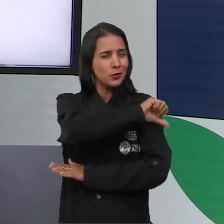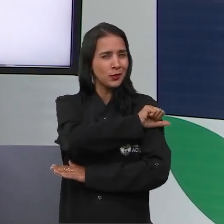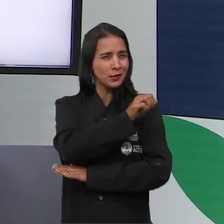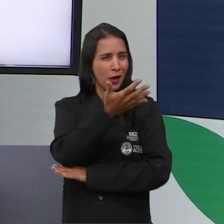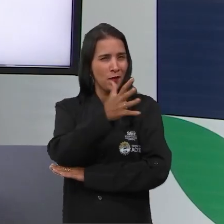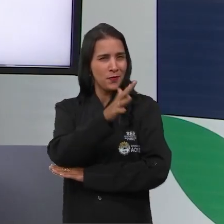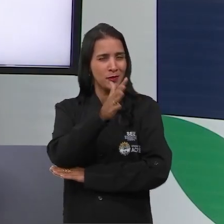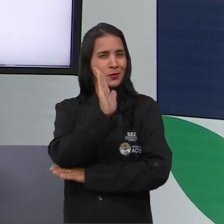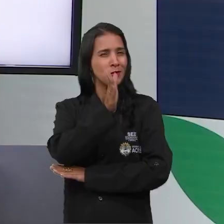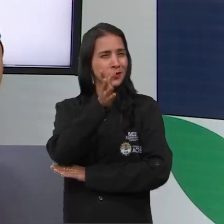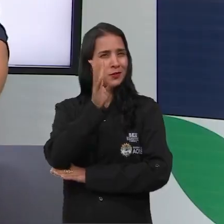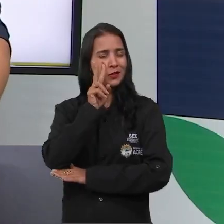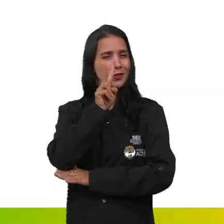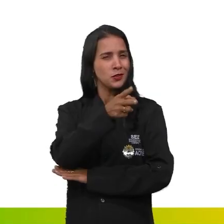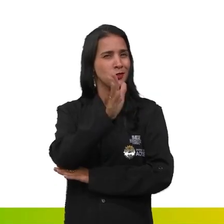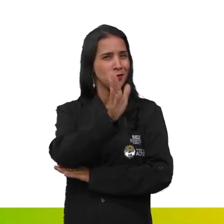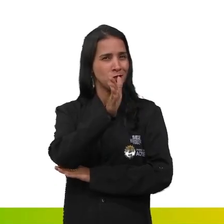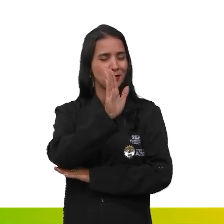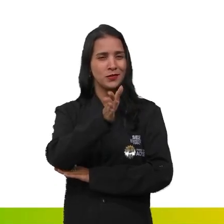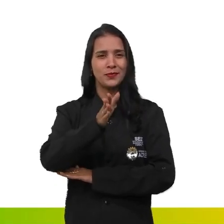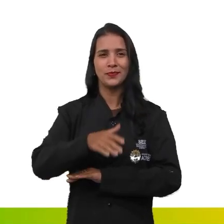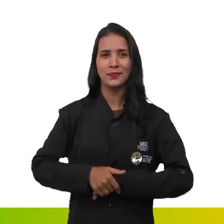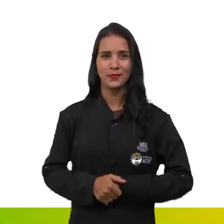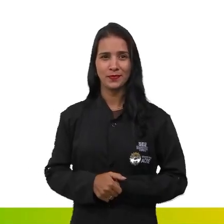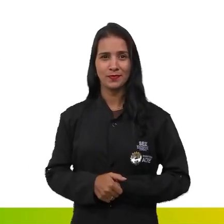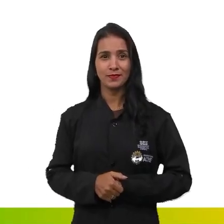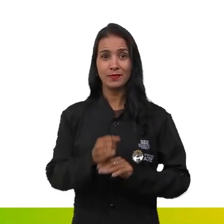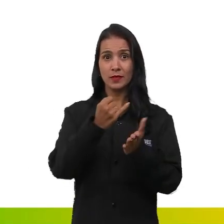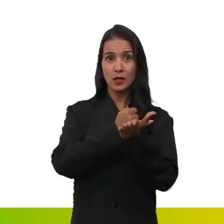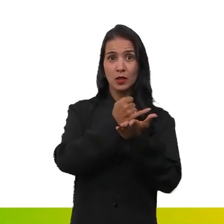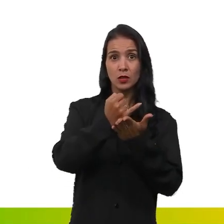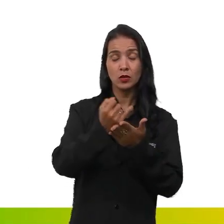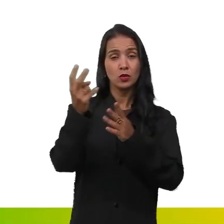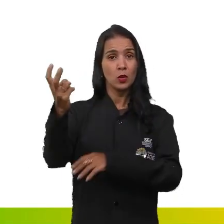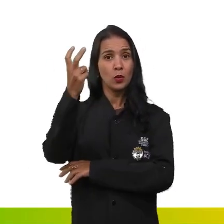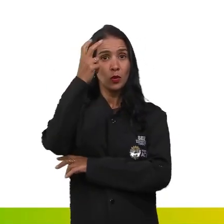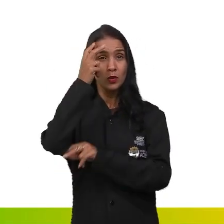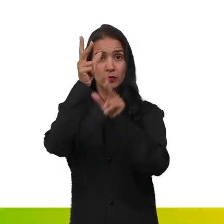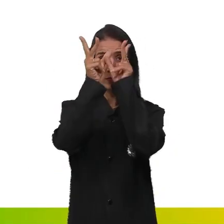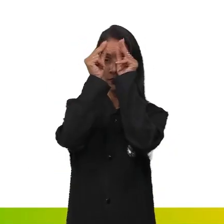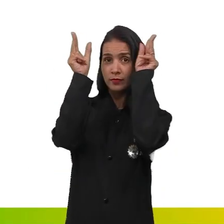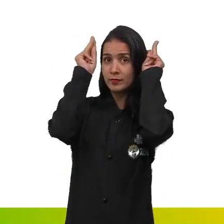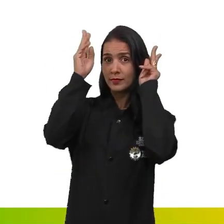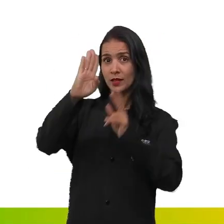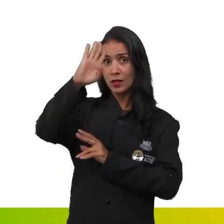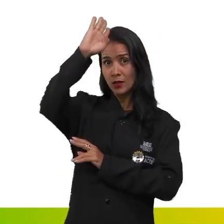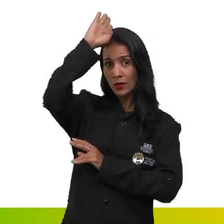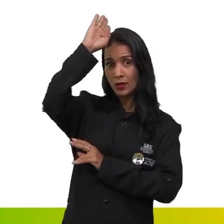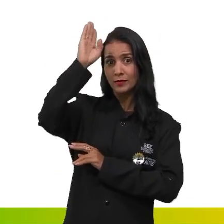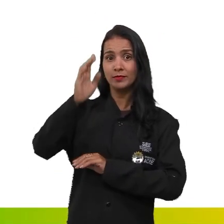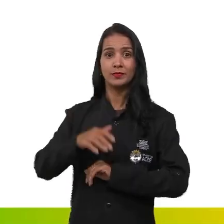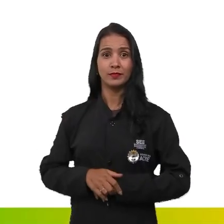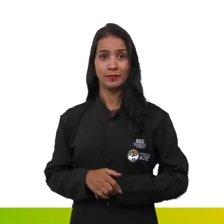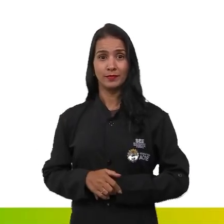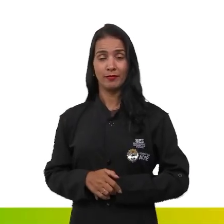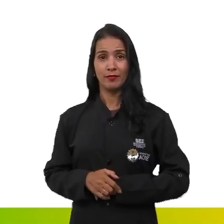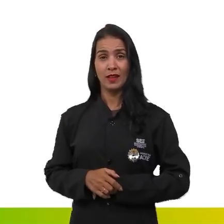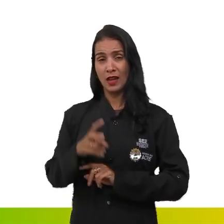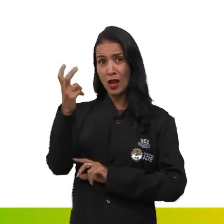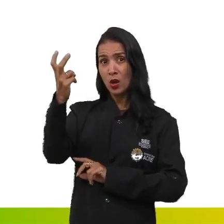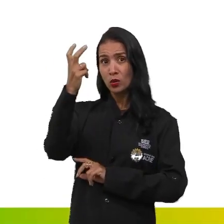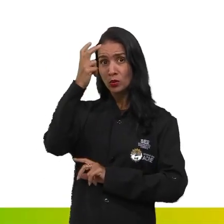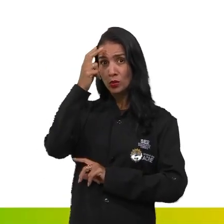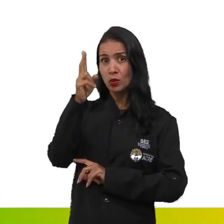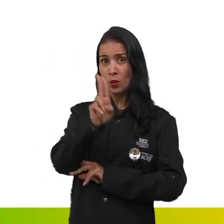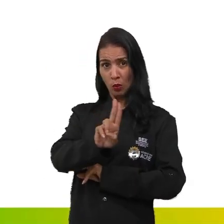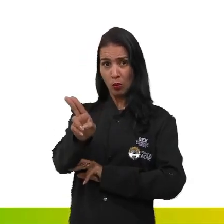Ok? Vem comigo, olha só. Introdução à cultura greco-romana. A cultura que a gente chama de cultura greco-romana,